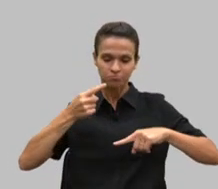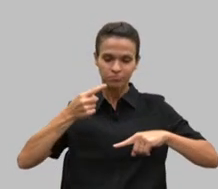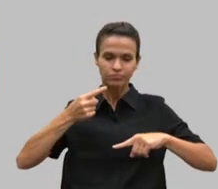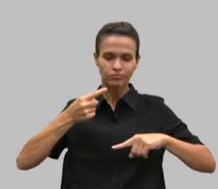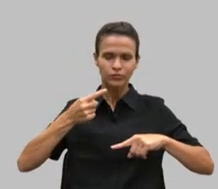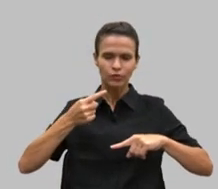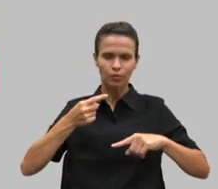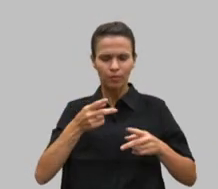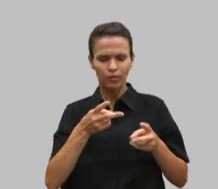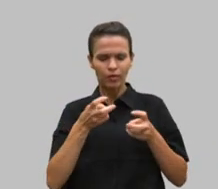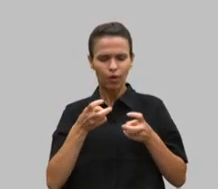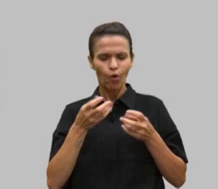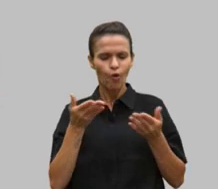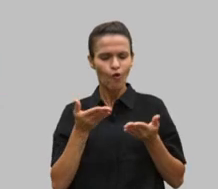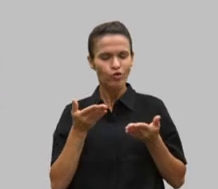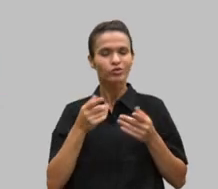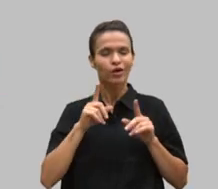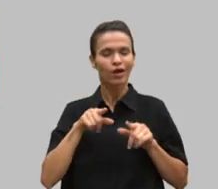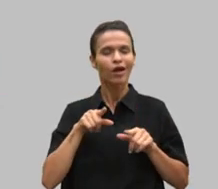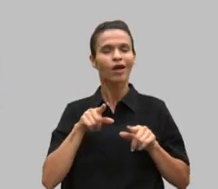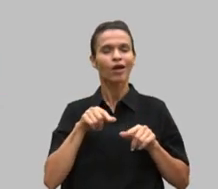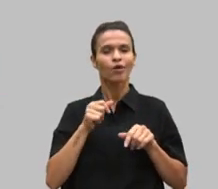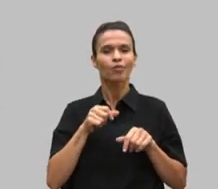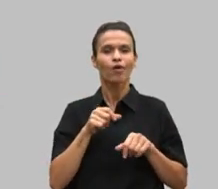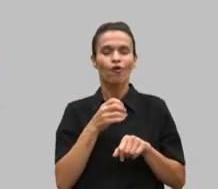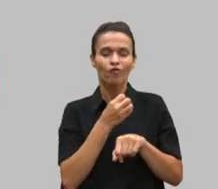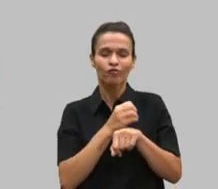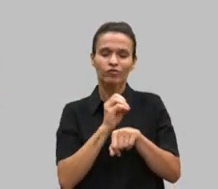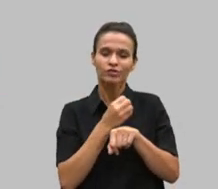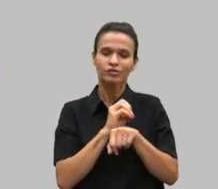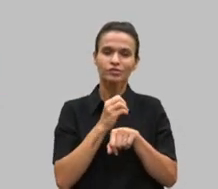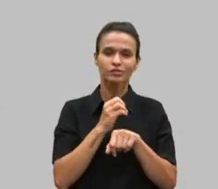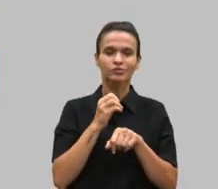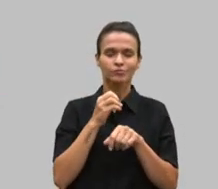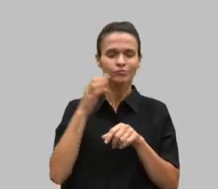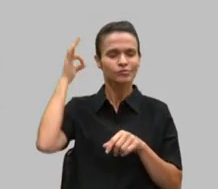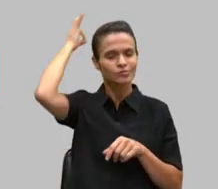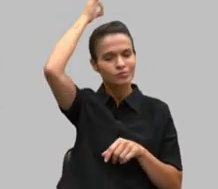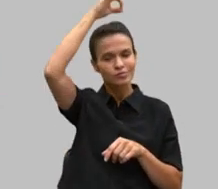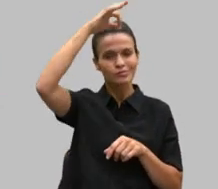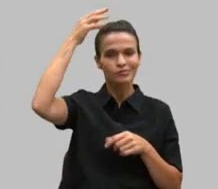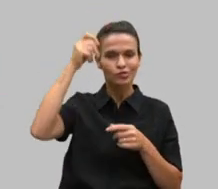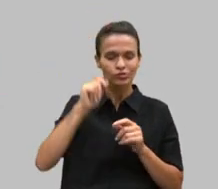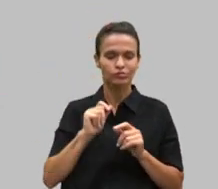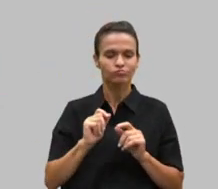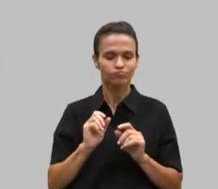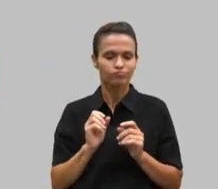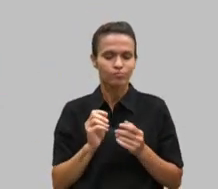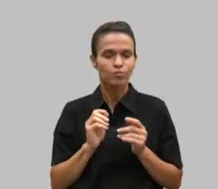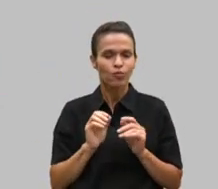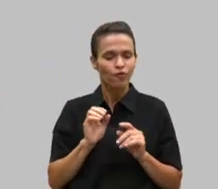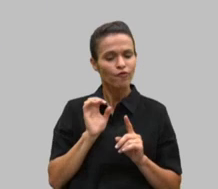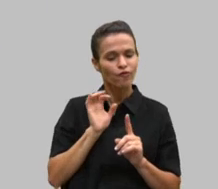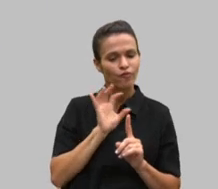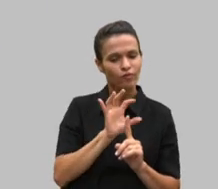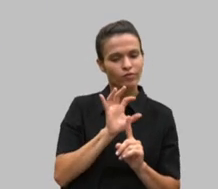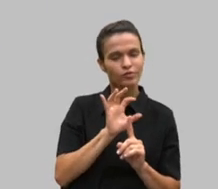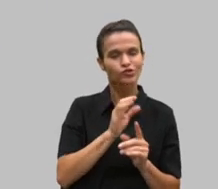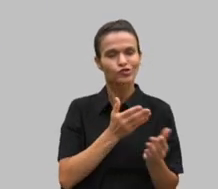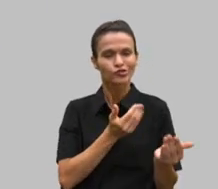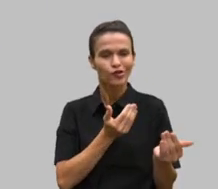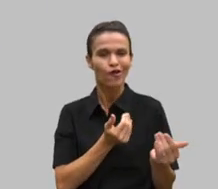oficina Sagrada que transforma a vida de jovens e jovens mineiras e Mineiros esperando-os